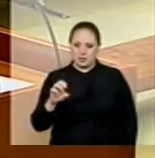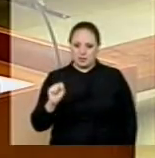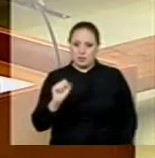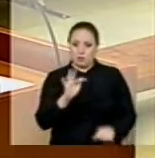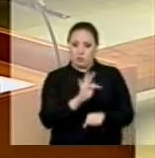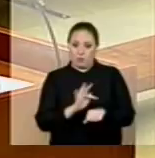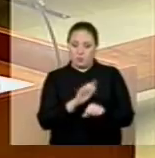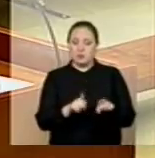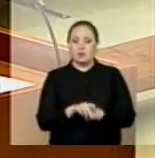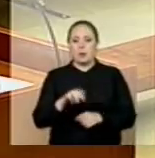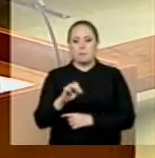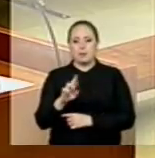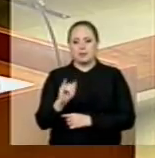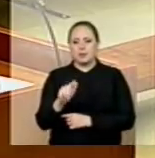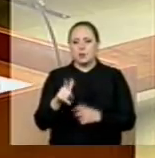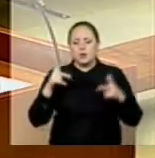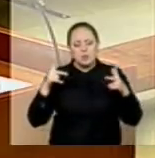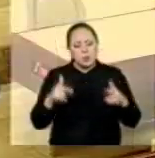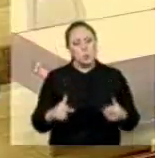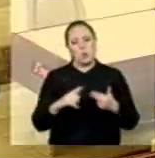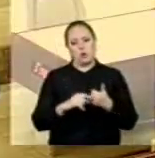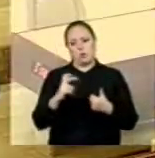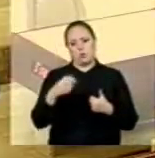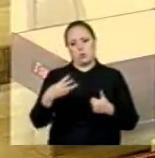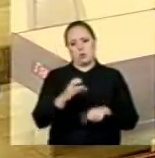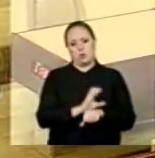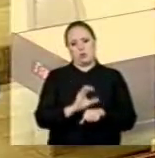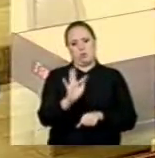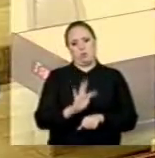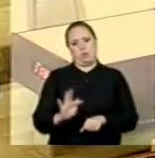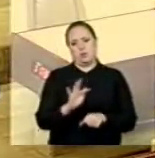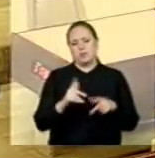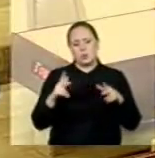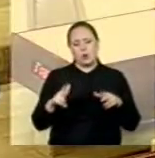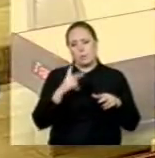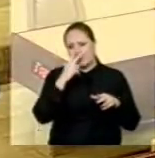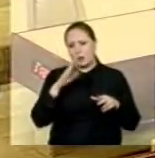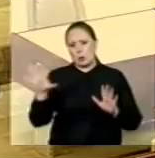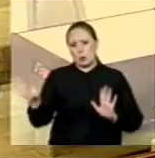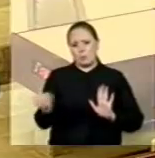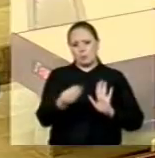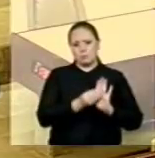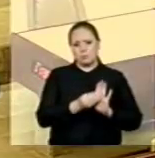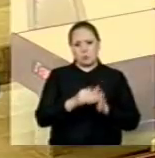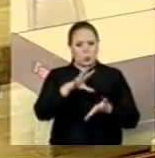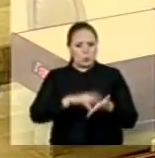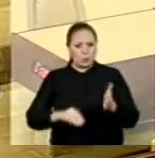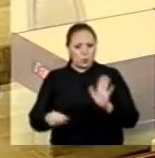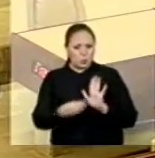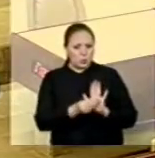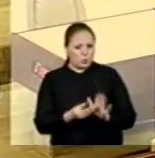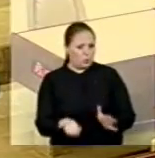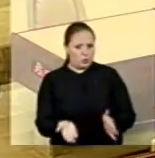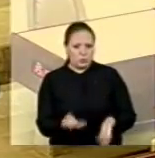exatamente como o do artigo 53 da Constituição Federal. Ipsis literis. É mais um tipo de norma de